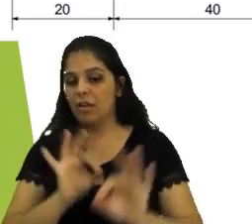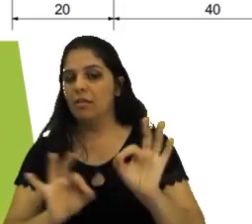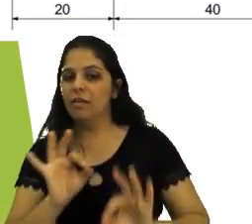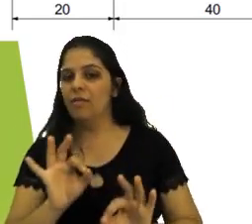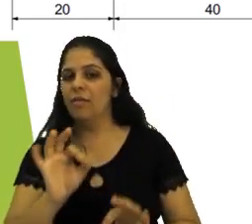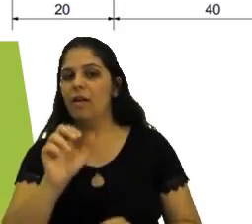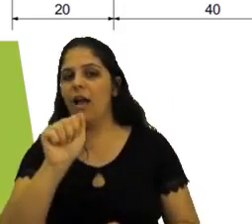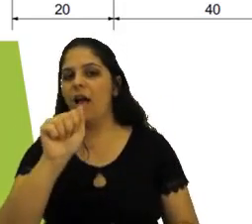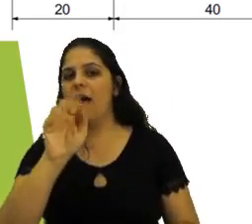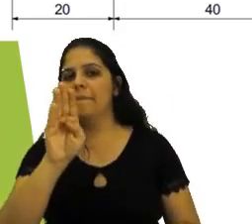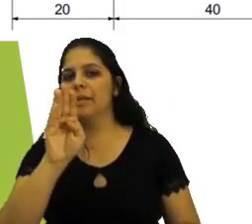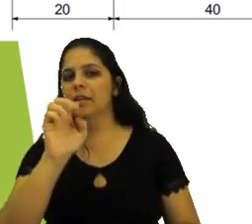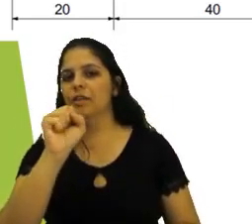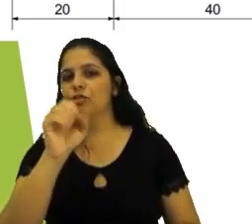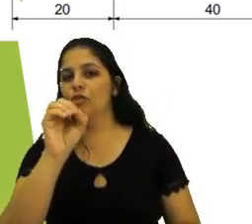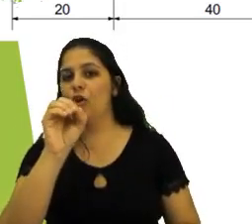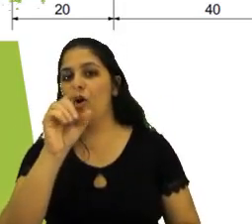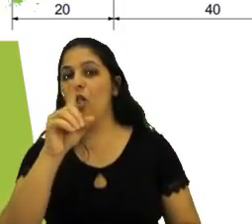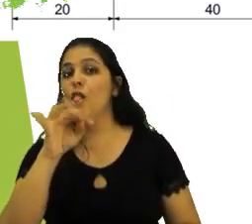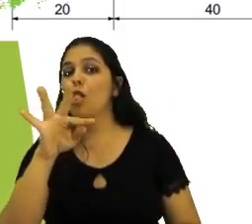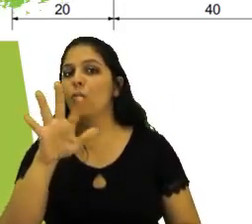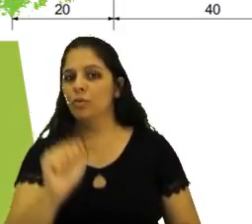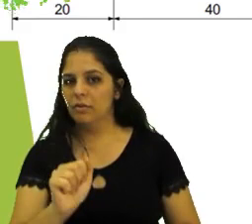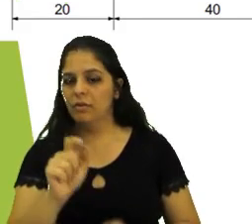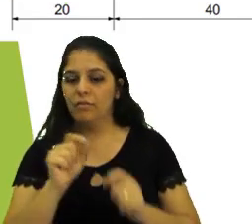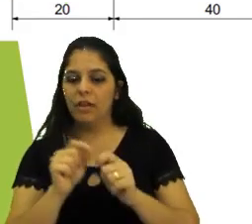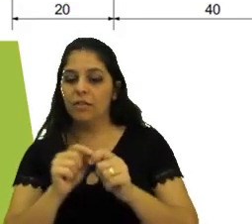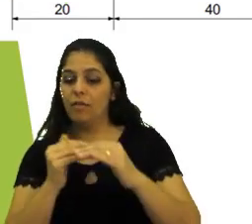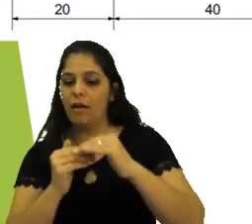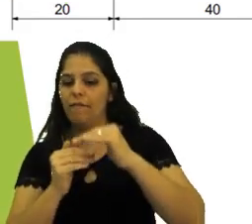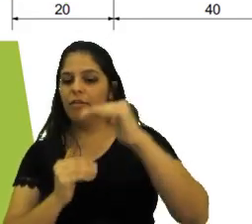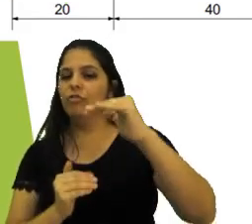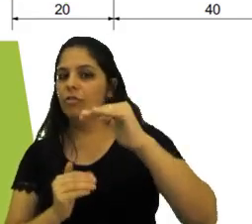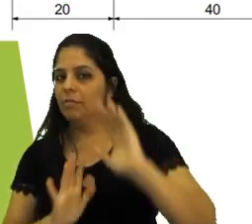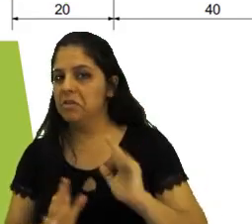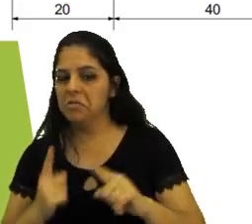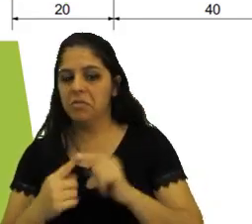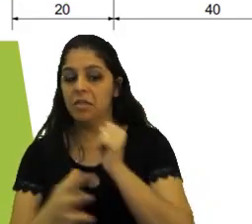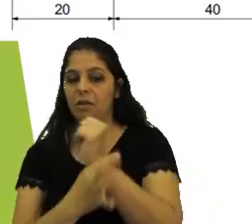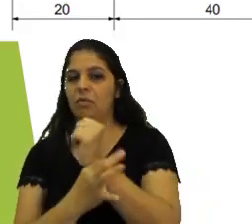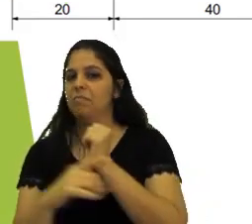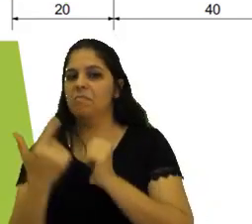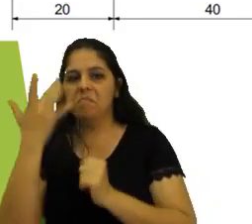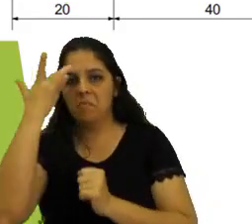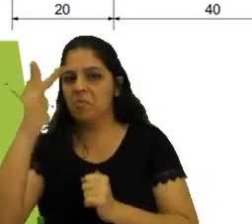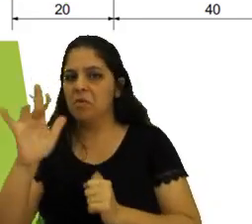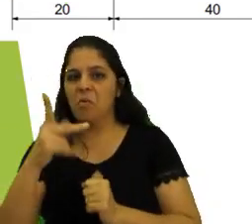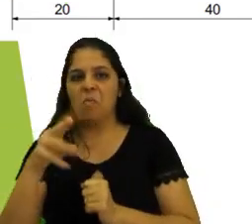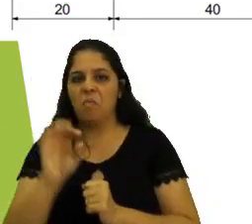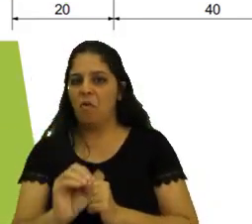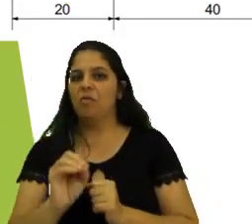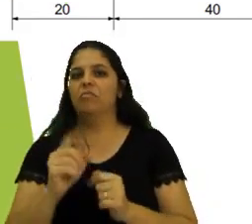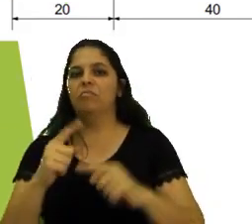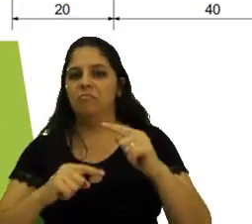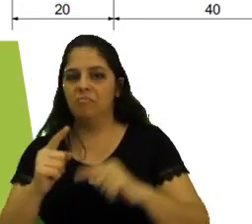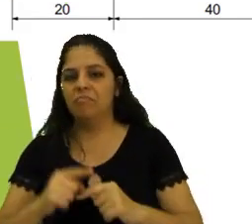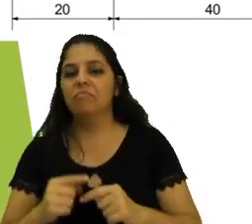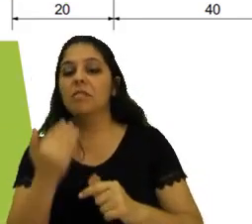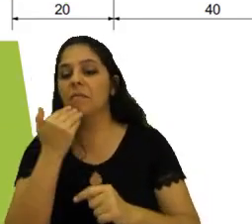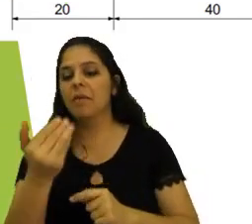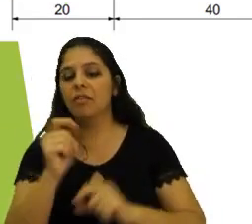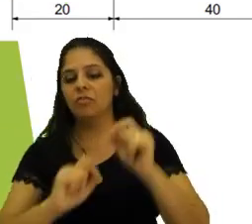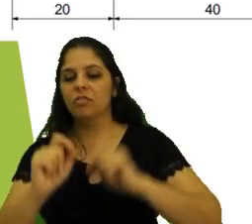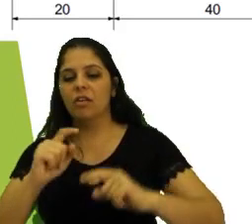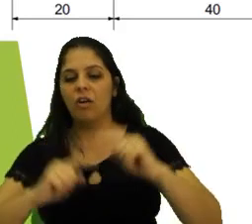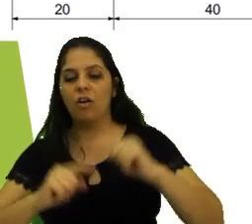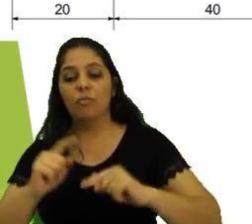absolutas, ok? Faço um afastamento aqui por segurança, que eu não sei onde está o ponto da ferramenta, e peço essa ferramenta aqui lá no Magazine.